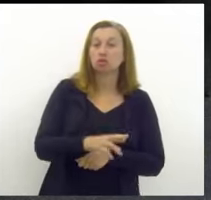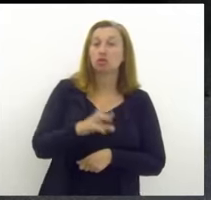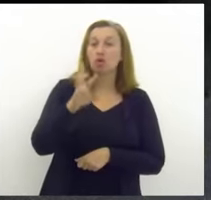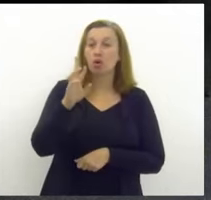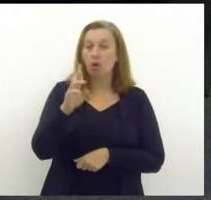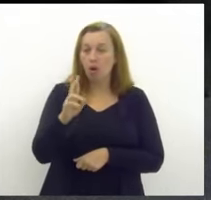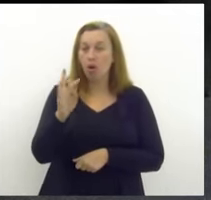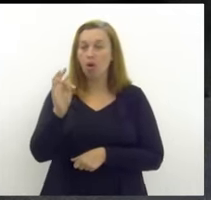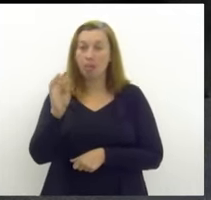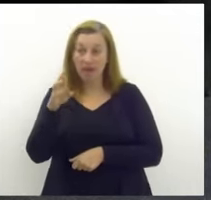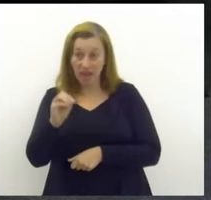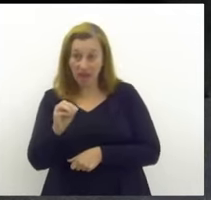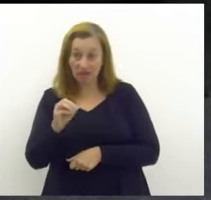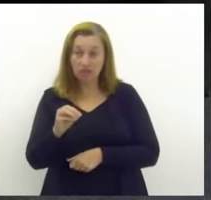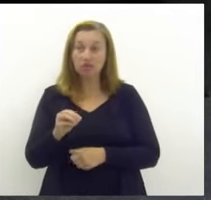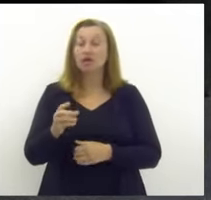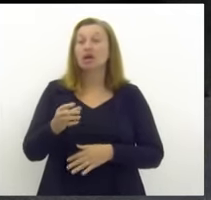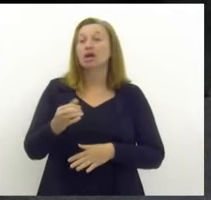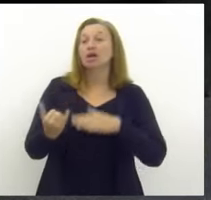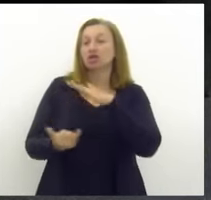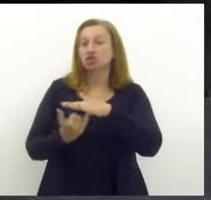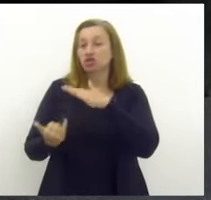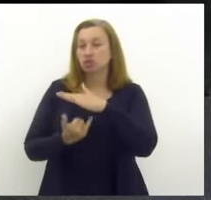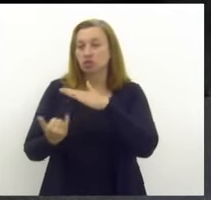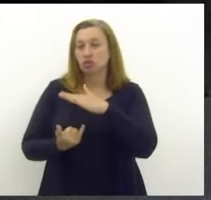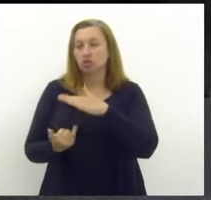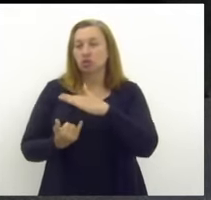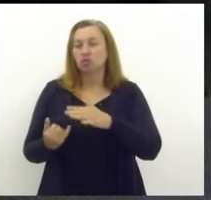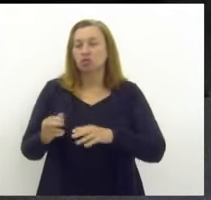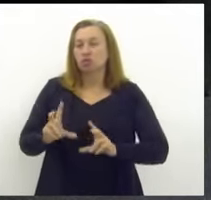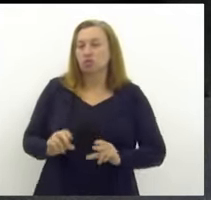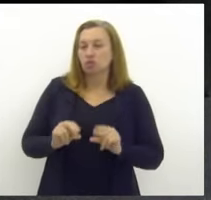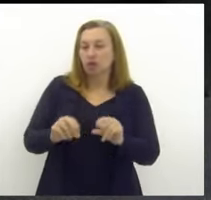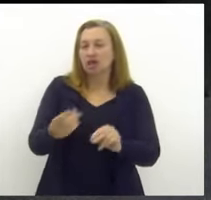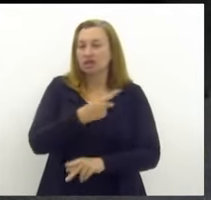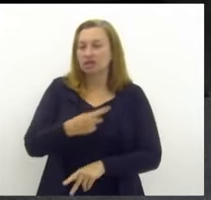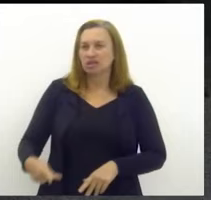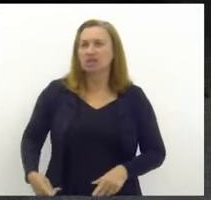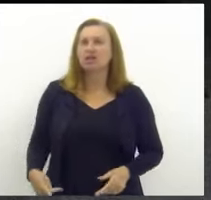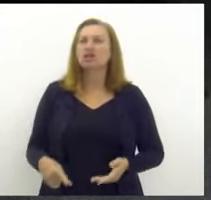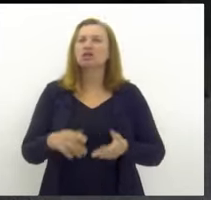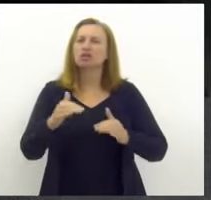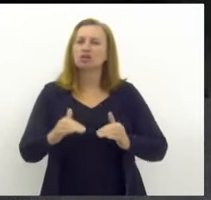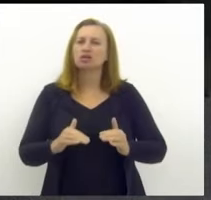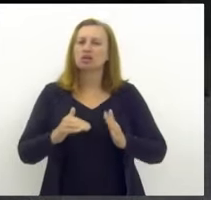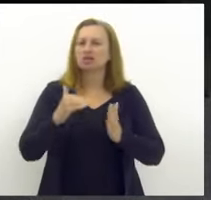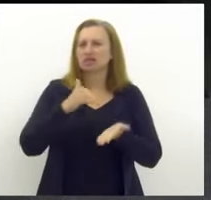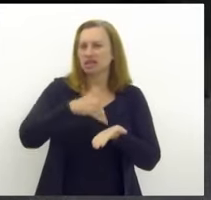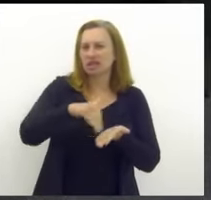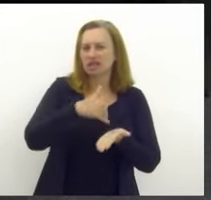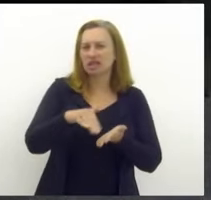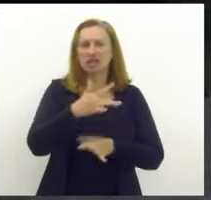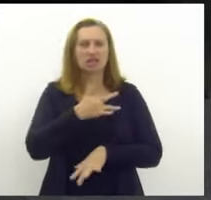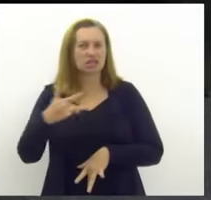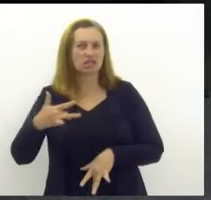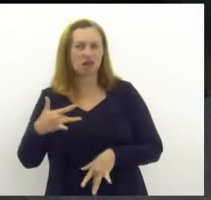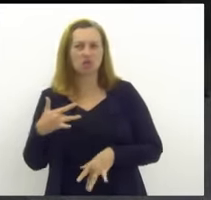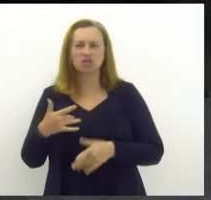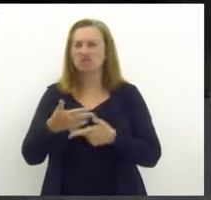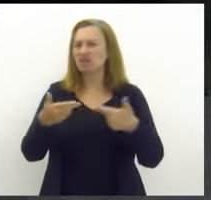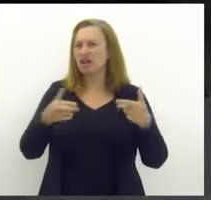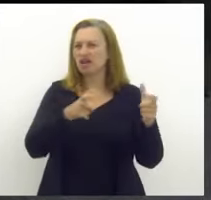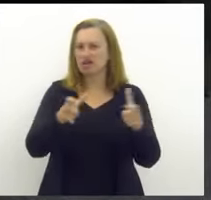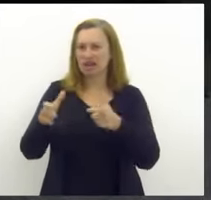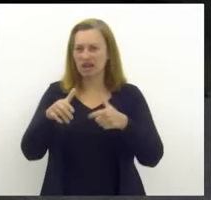que é Presidente do Instituto do Câncer tava subsecretária de saúde o erge enfermeiras várias